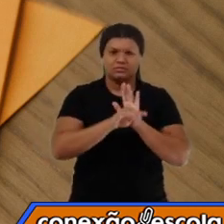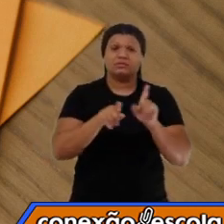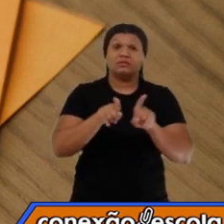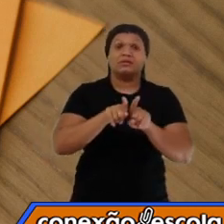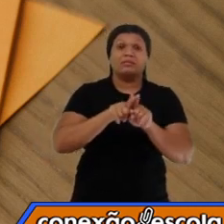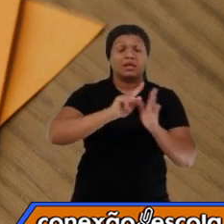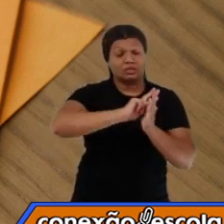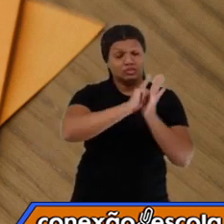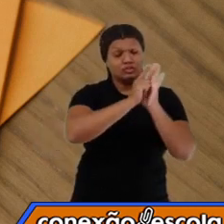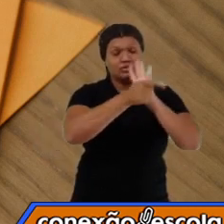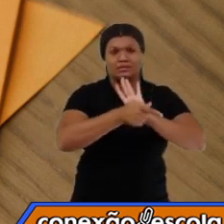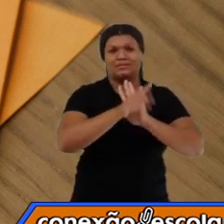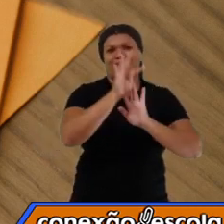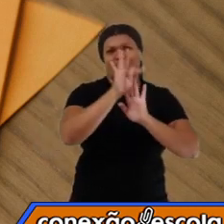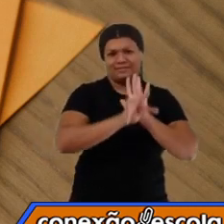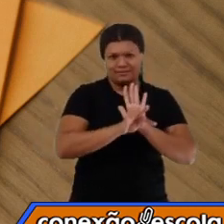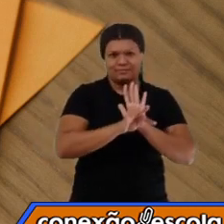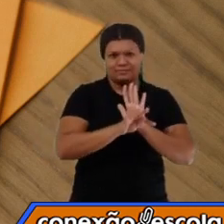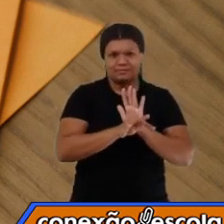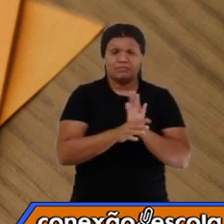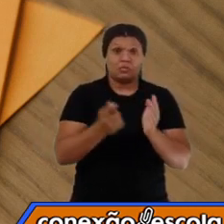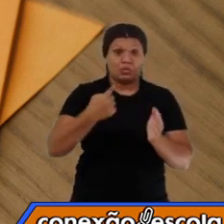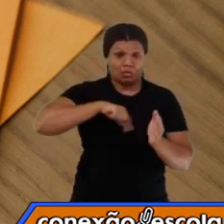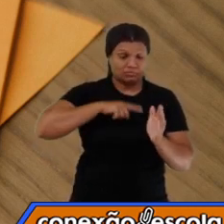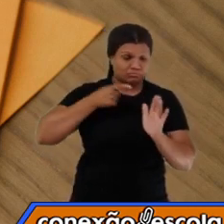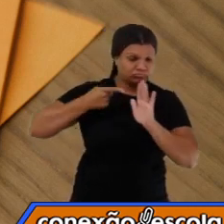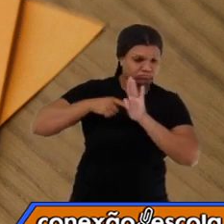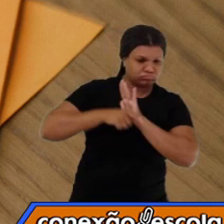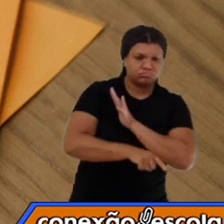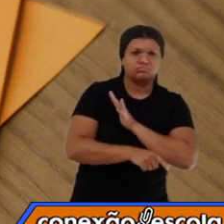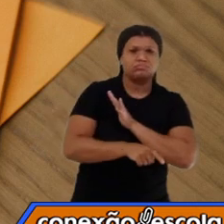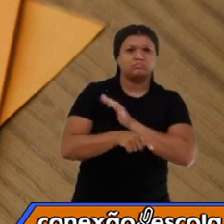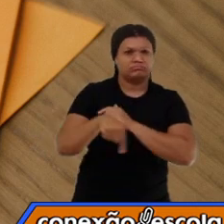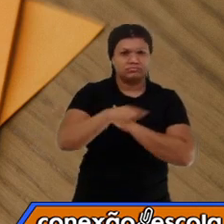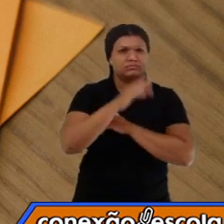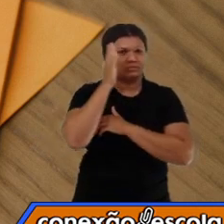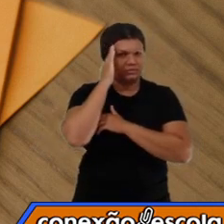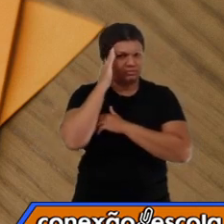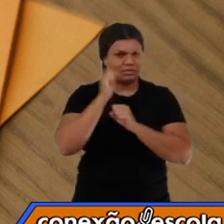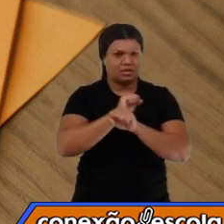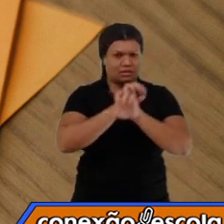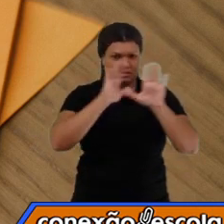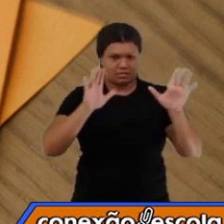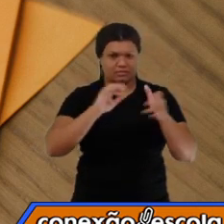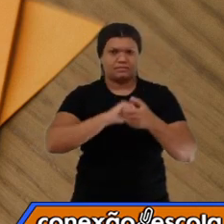que é um gênero textual. Vamos nos aprofundar nessas noções.